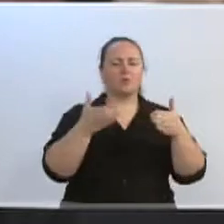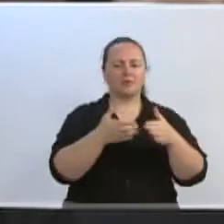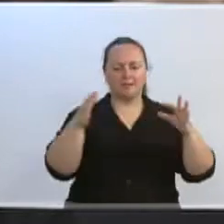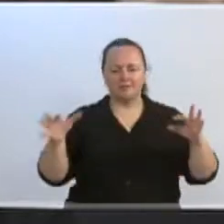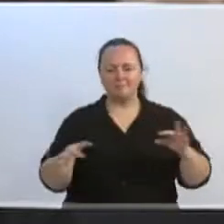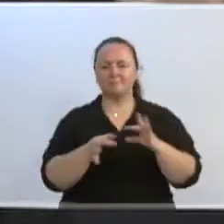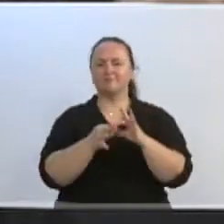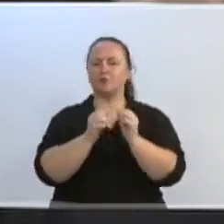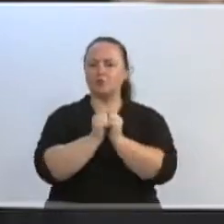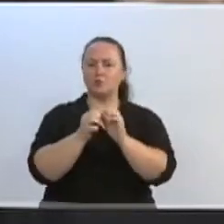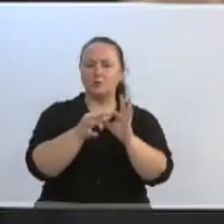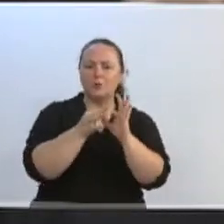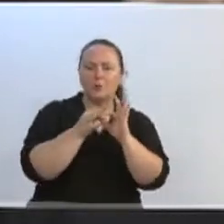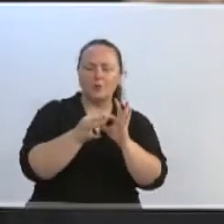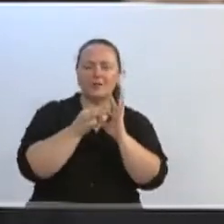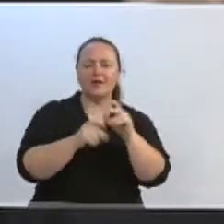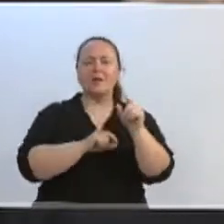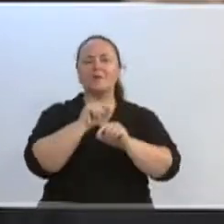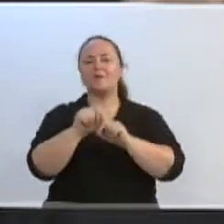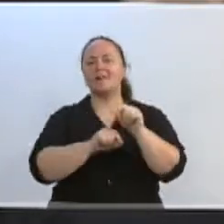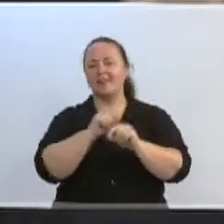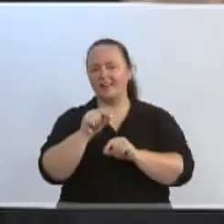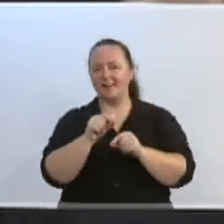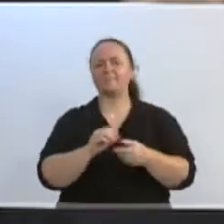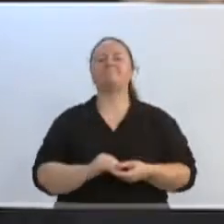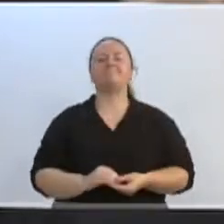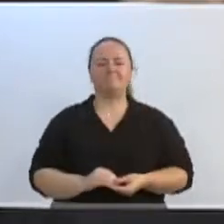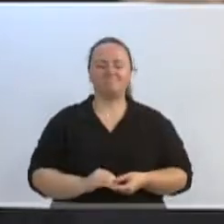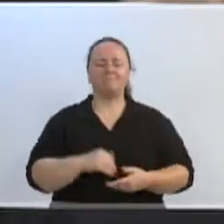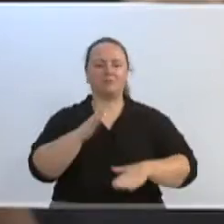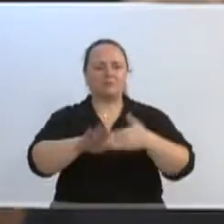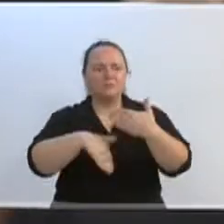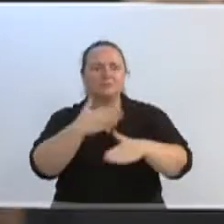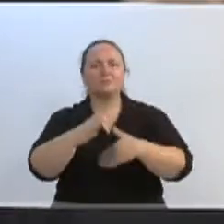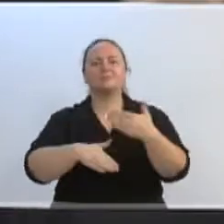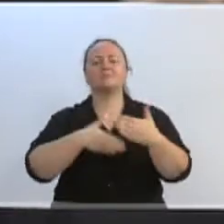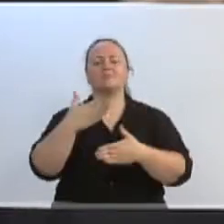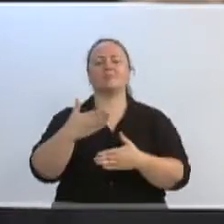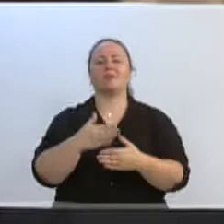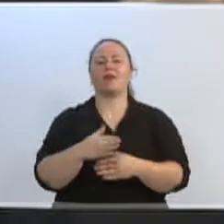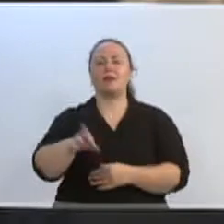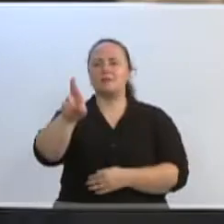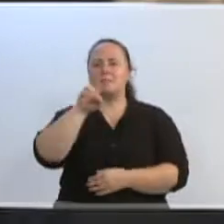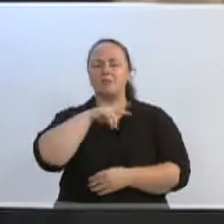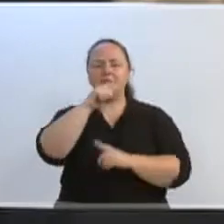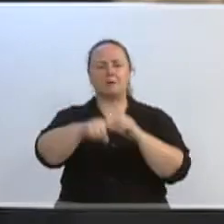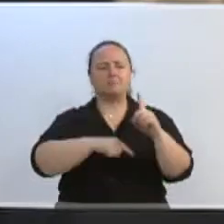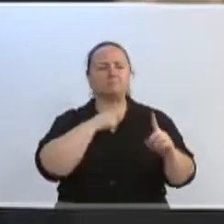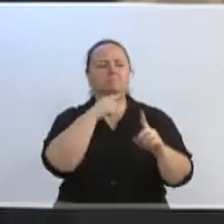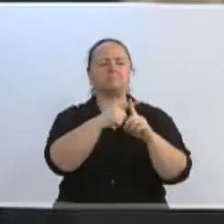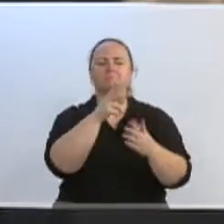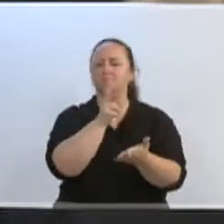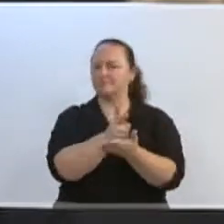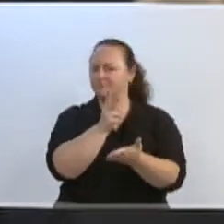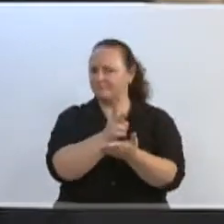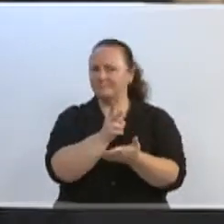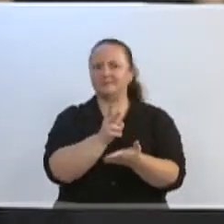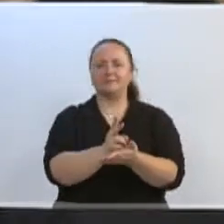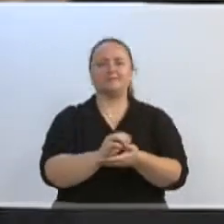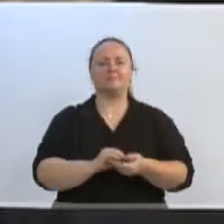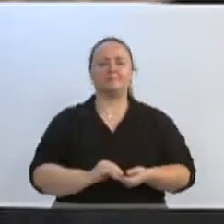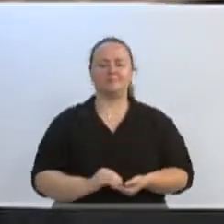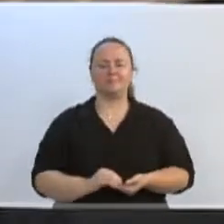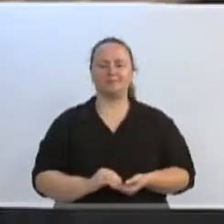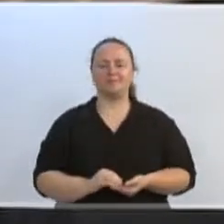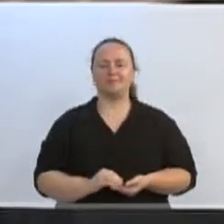nessa união é coletiva conjunta vamos lá na frente ter muito mais êxito e não tenho dúvida que vamos começar a